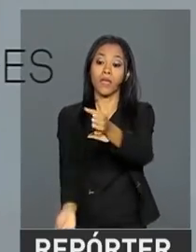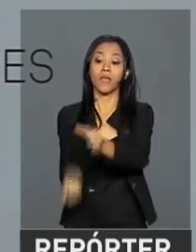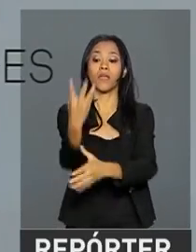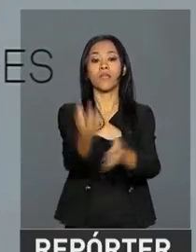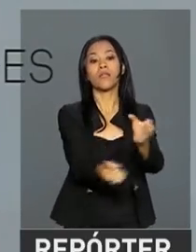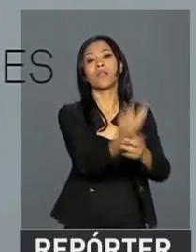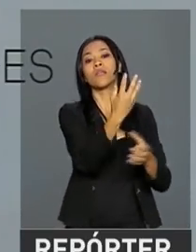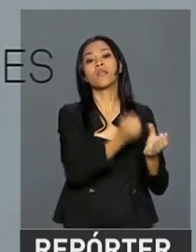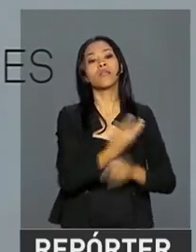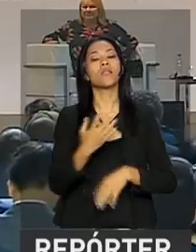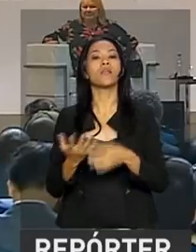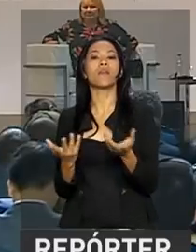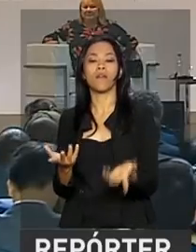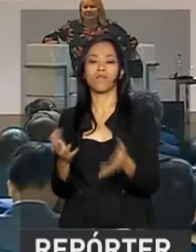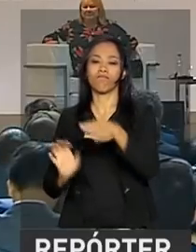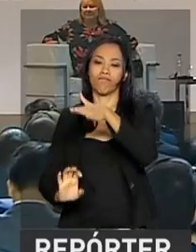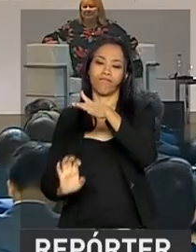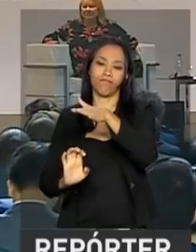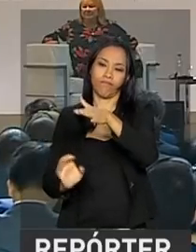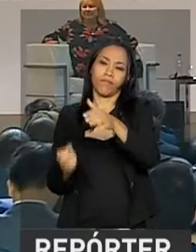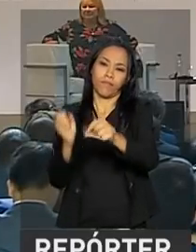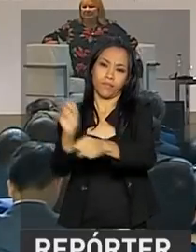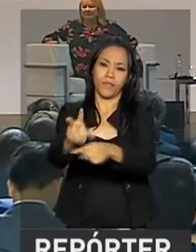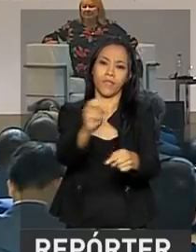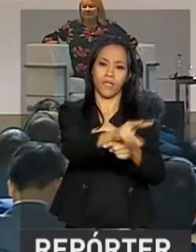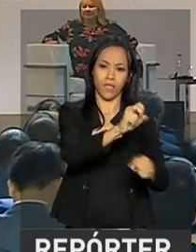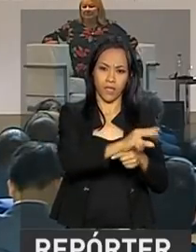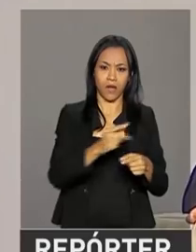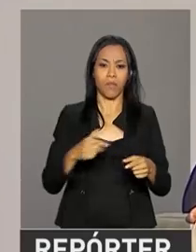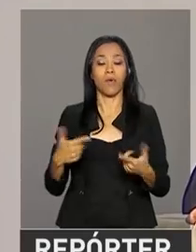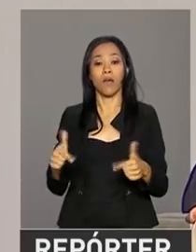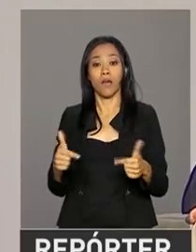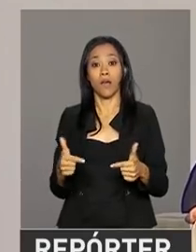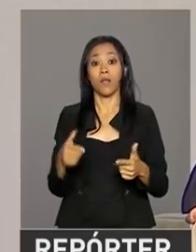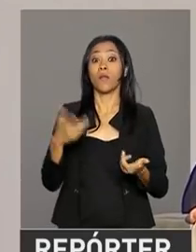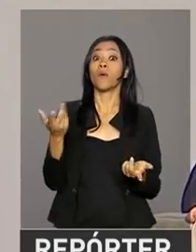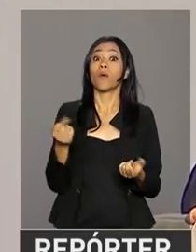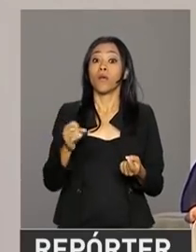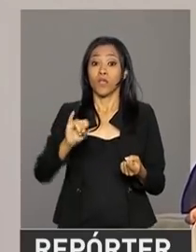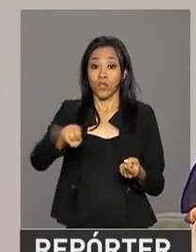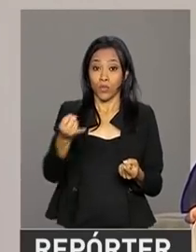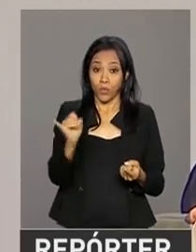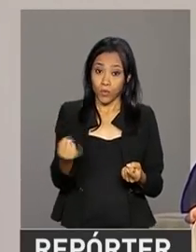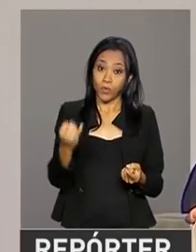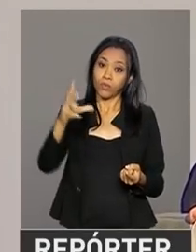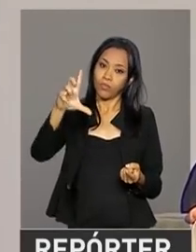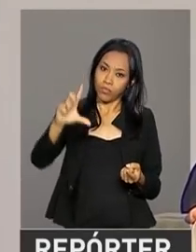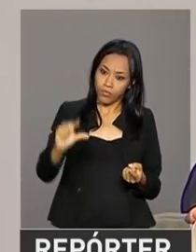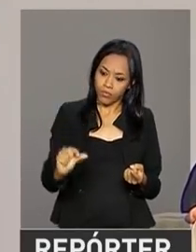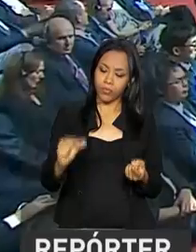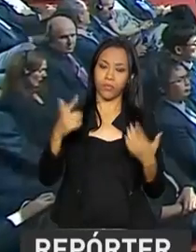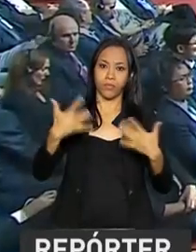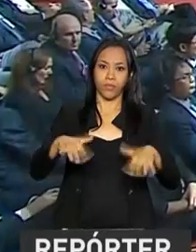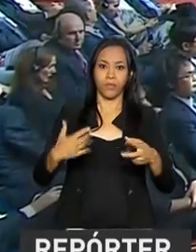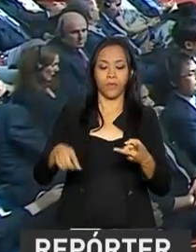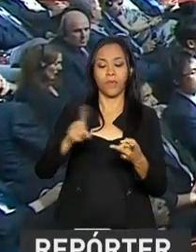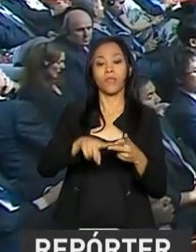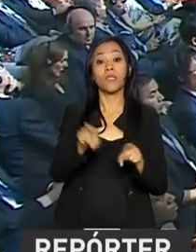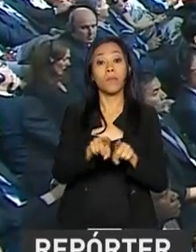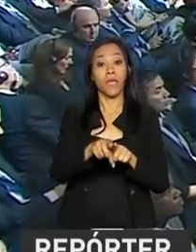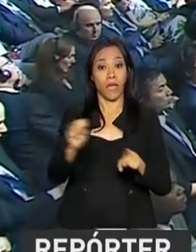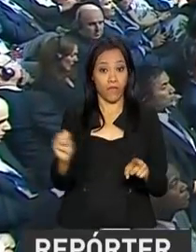produção industrial tem crescido as taxas de juros recuaram assim o menor patamar histórico a inflação